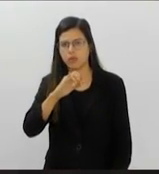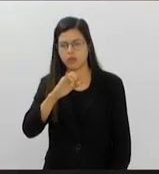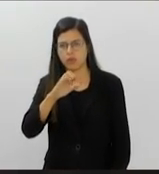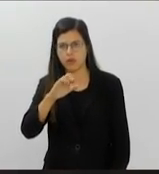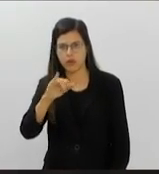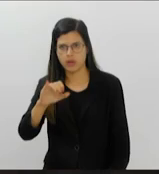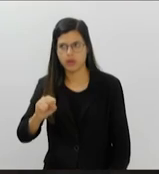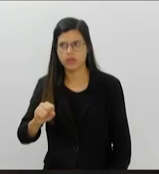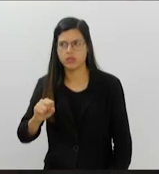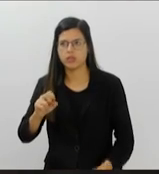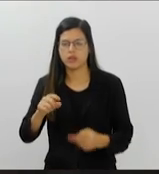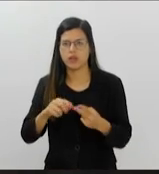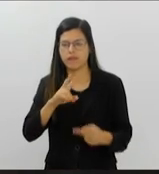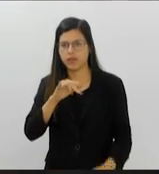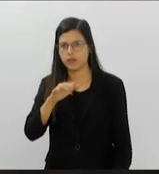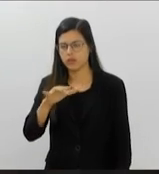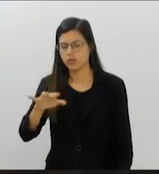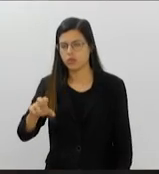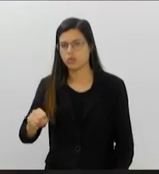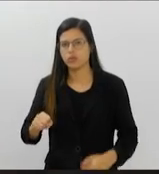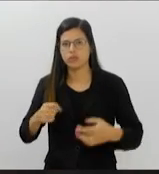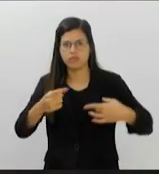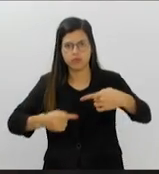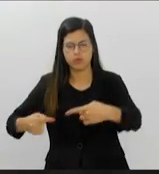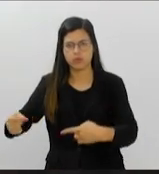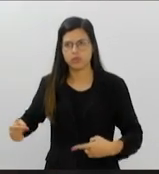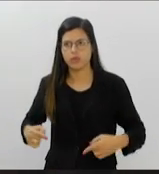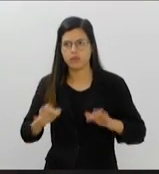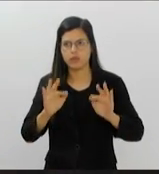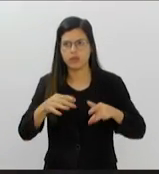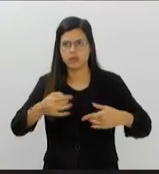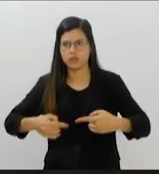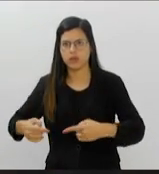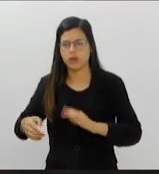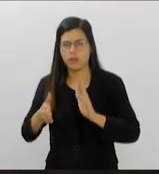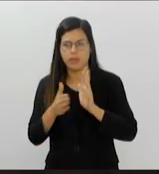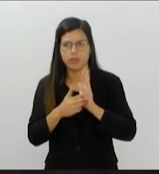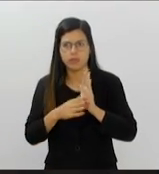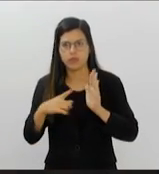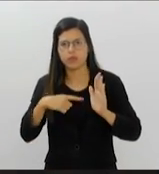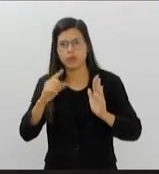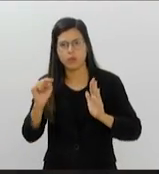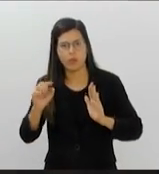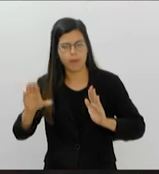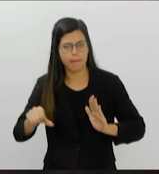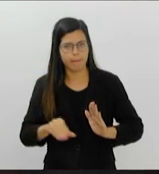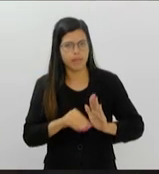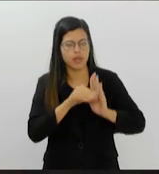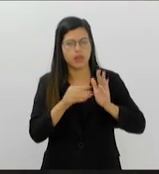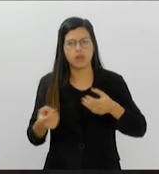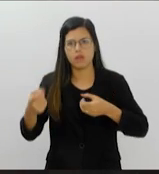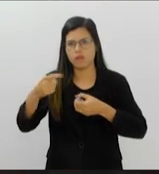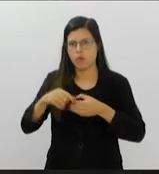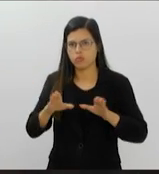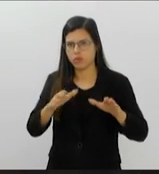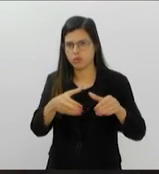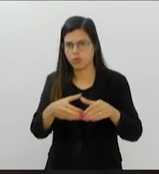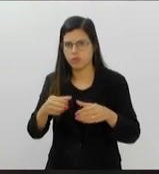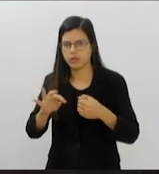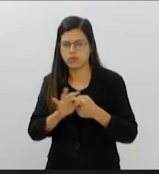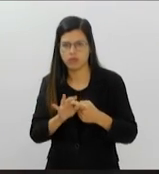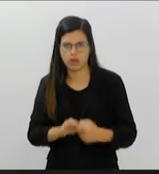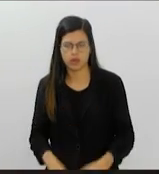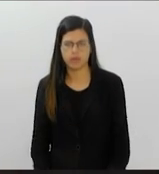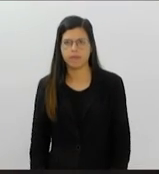Em discussão, não havendo quem queira discutir, encerrada a discussão, a presente proposta recebeu uma emenda e retorna às comissões técnicas.